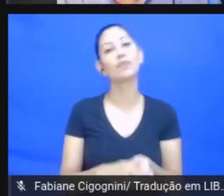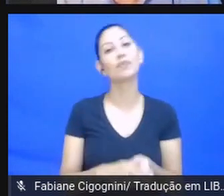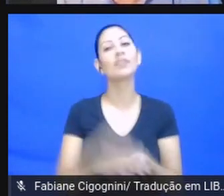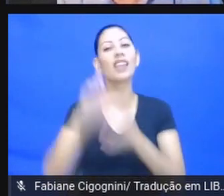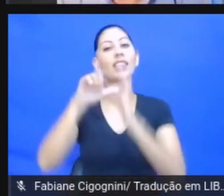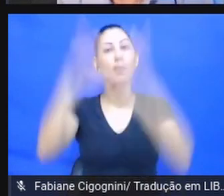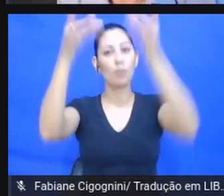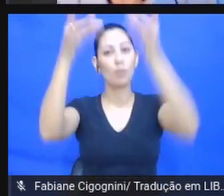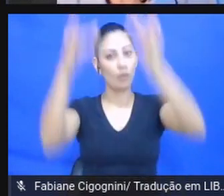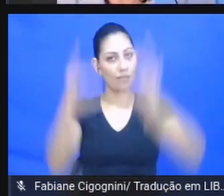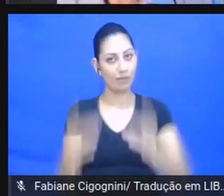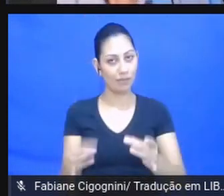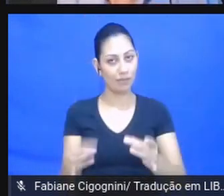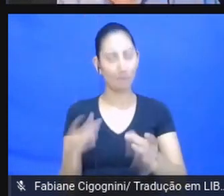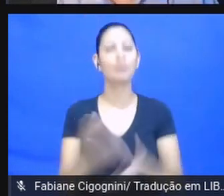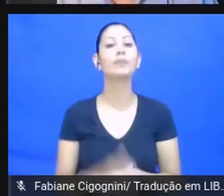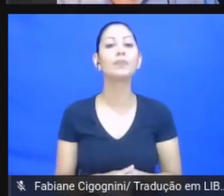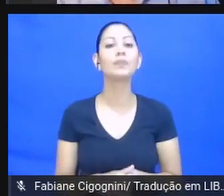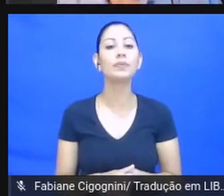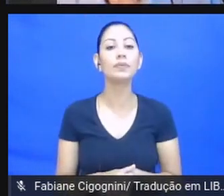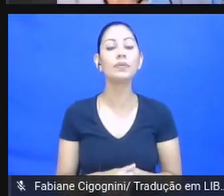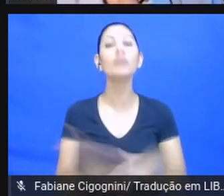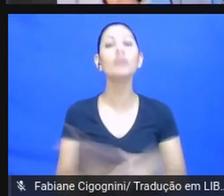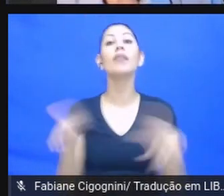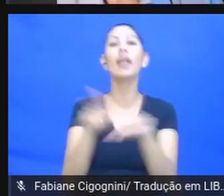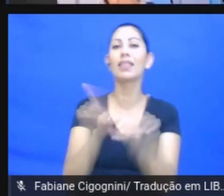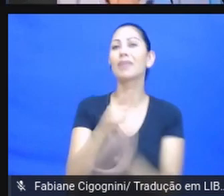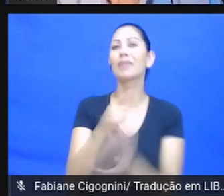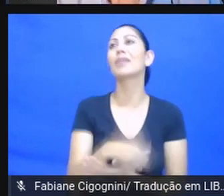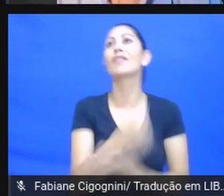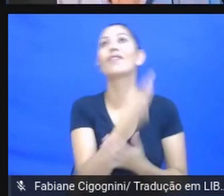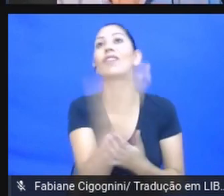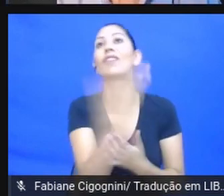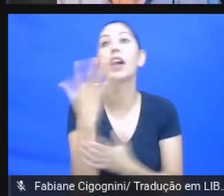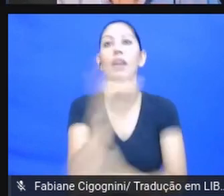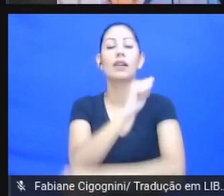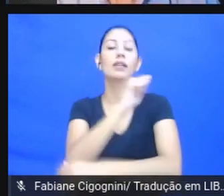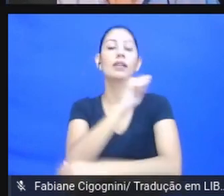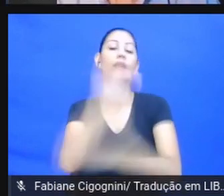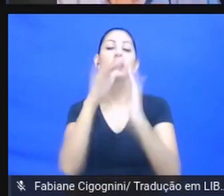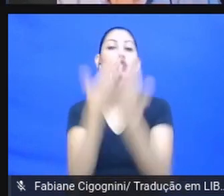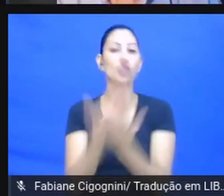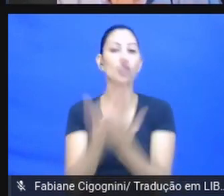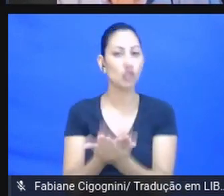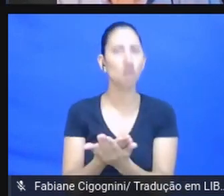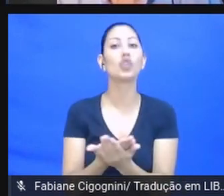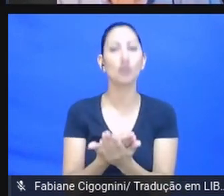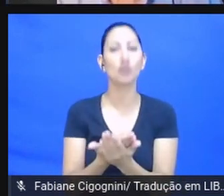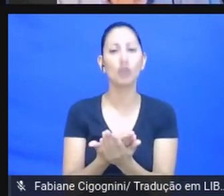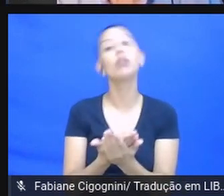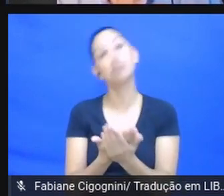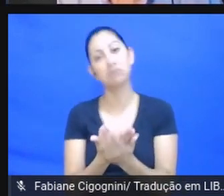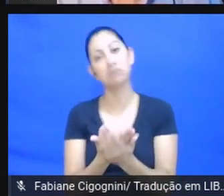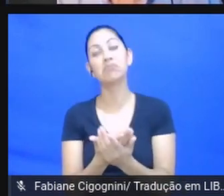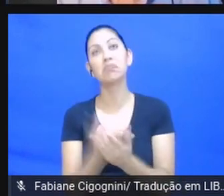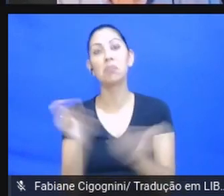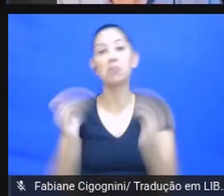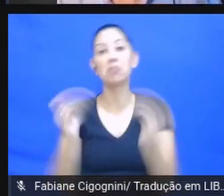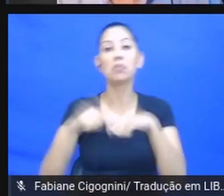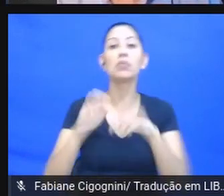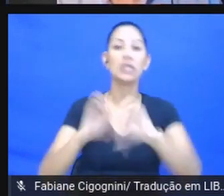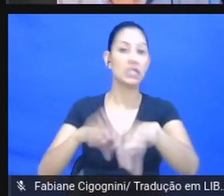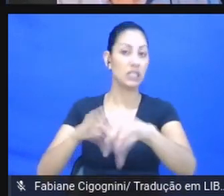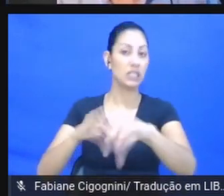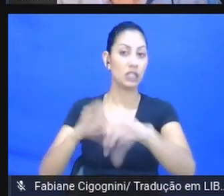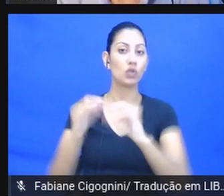isso. E temos também milhares de escolas e também de instituições de ensino superior que levaram